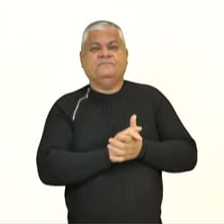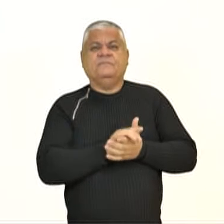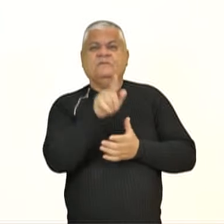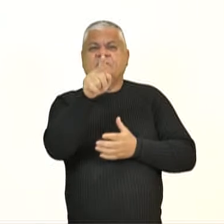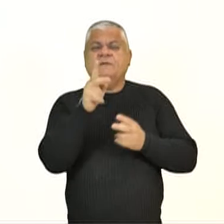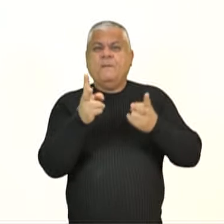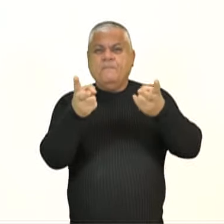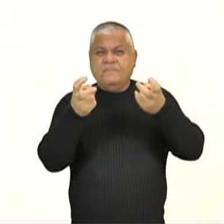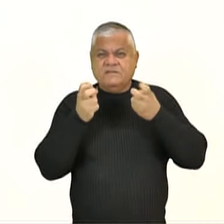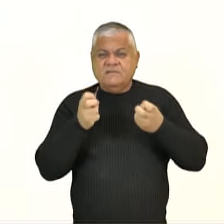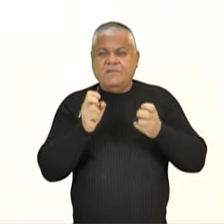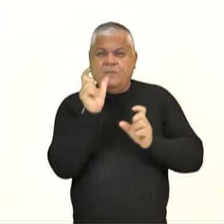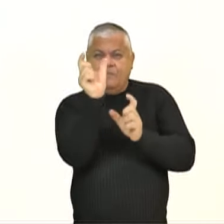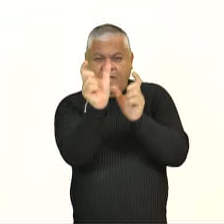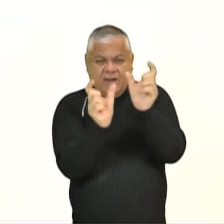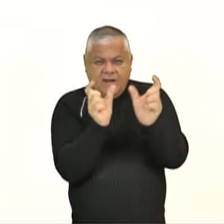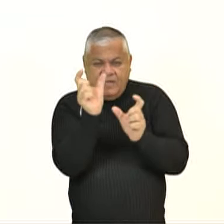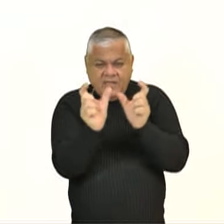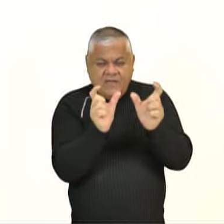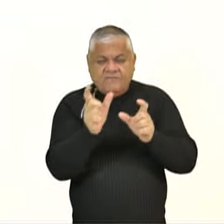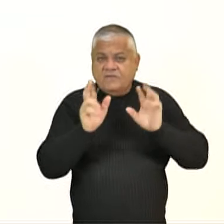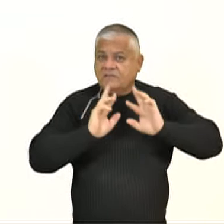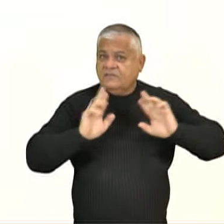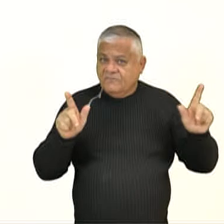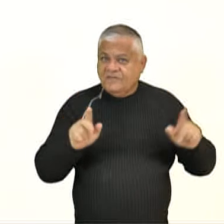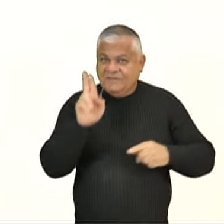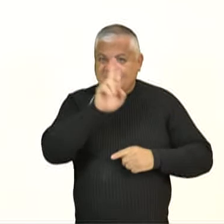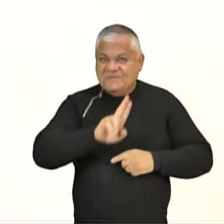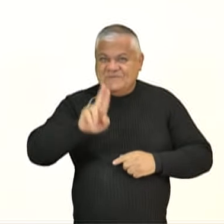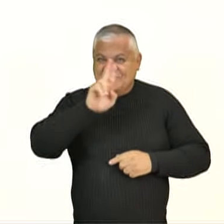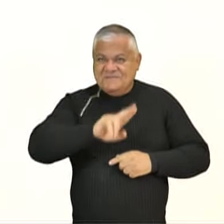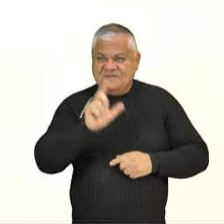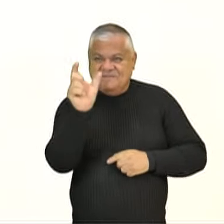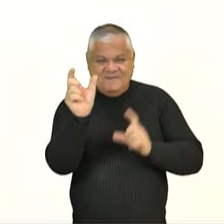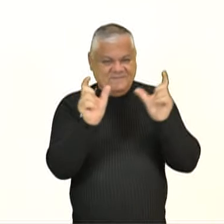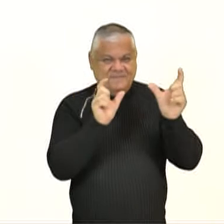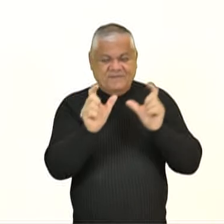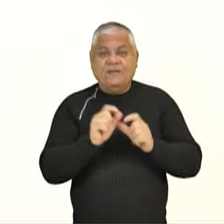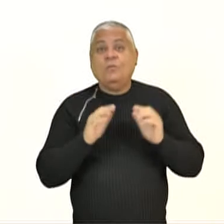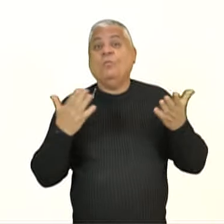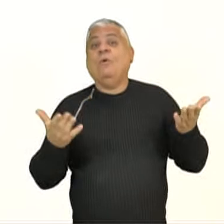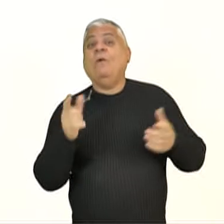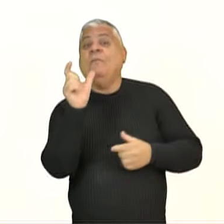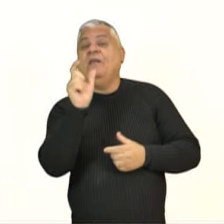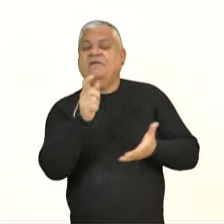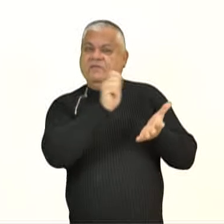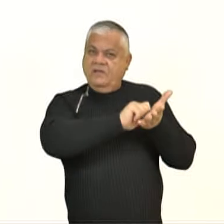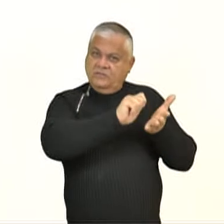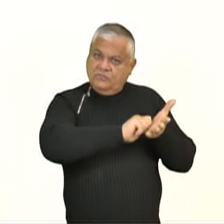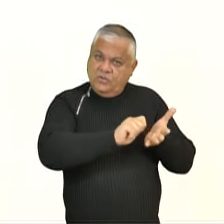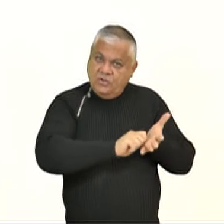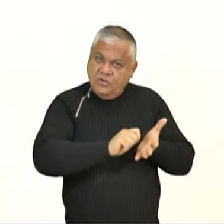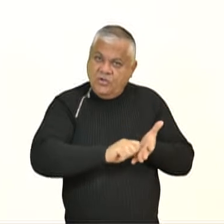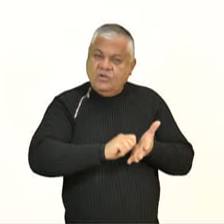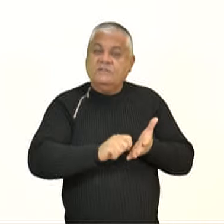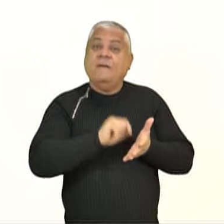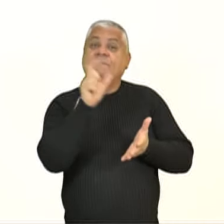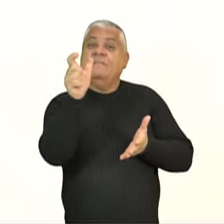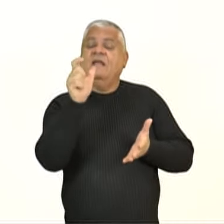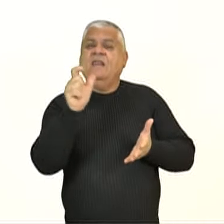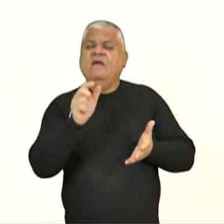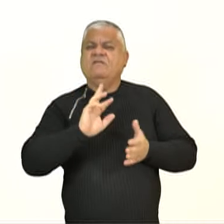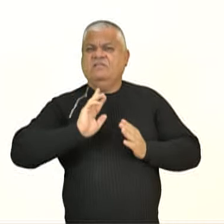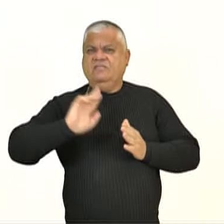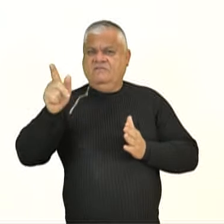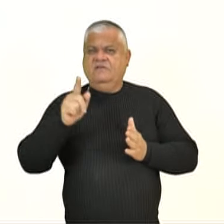percebeu algumas palavras diferentes da que usamos no dia a dia? Quais? Anote e levante uma hipótese sobre